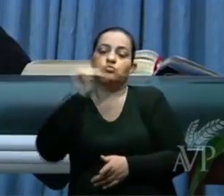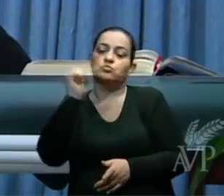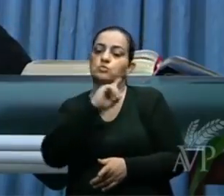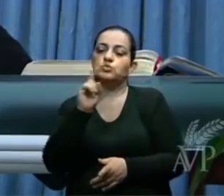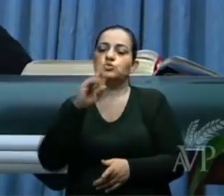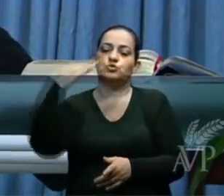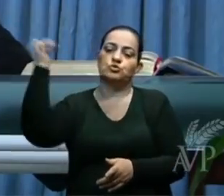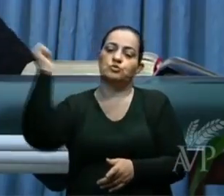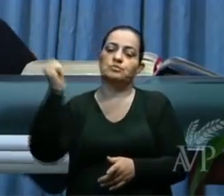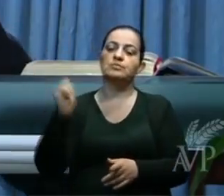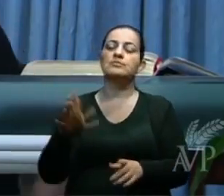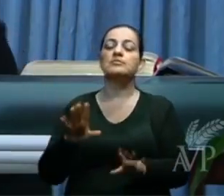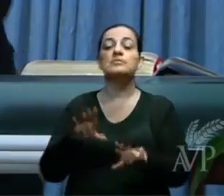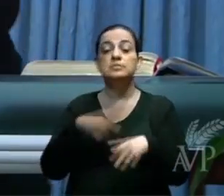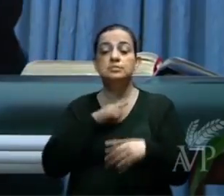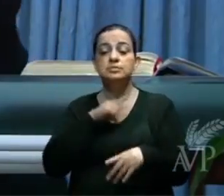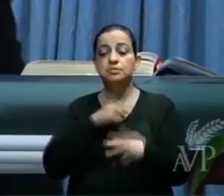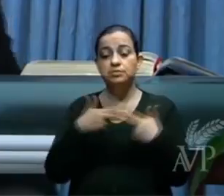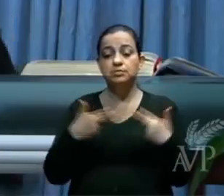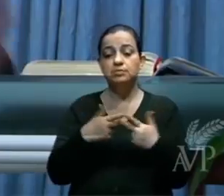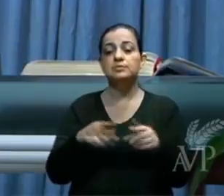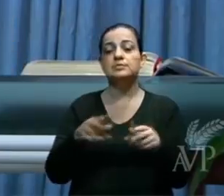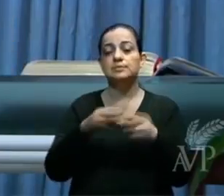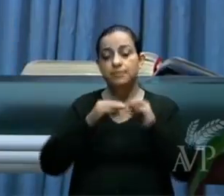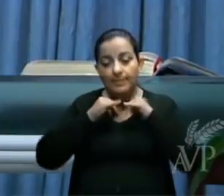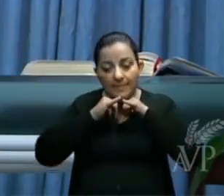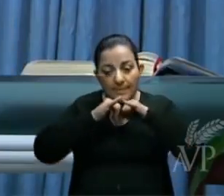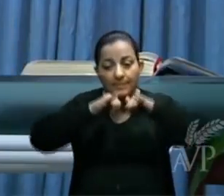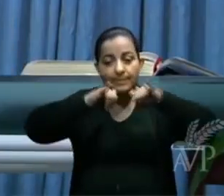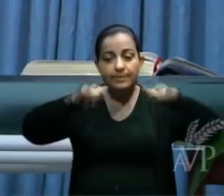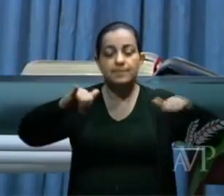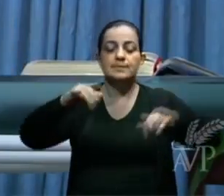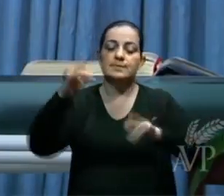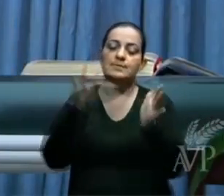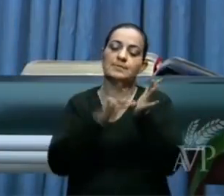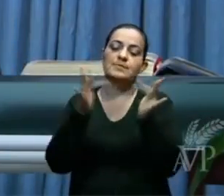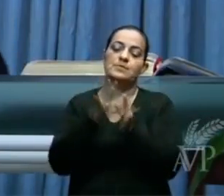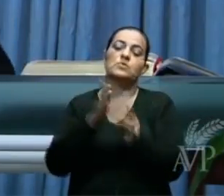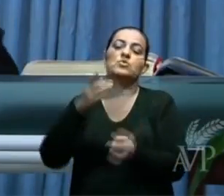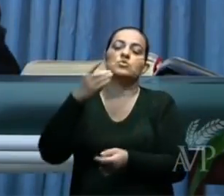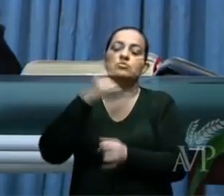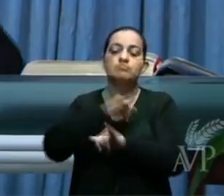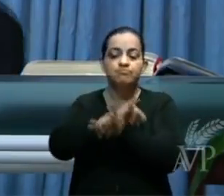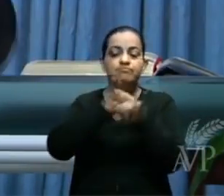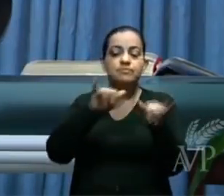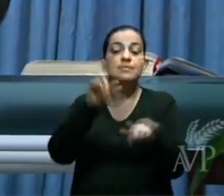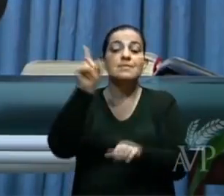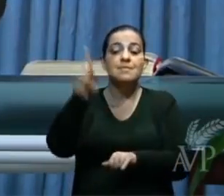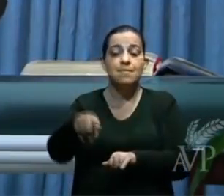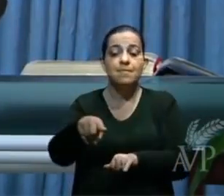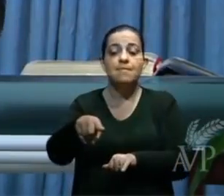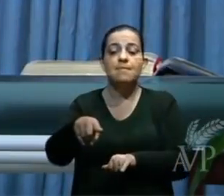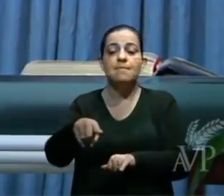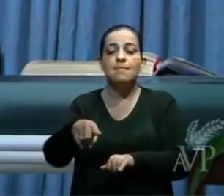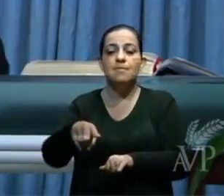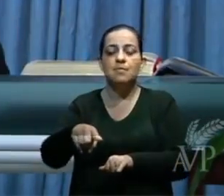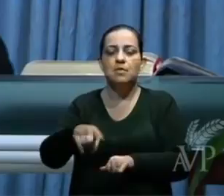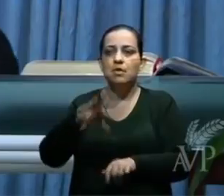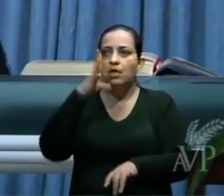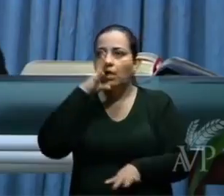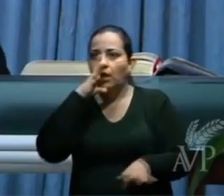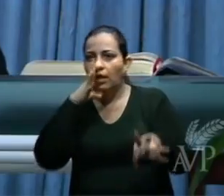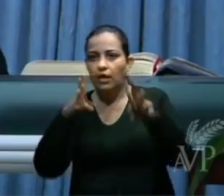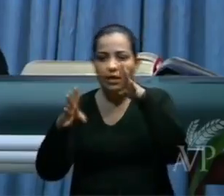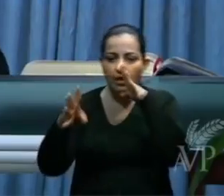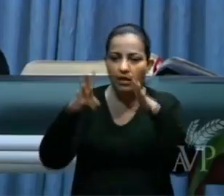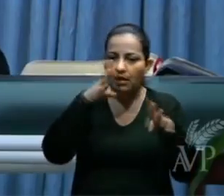e tem uma coisa é a mensagem que deus traz ela escandaliza